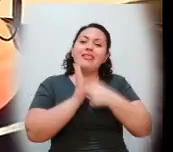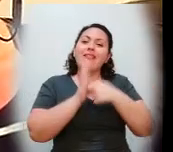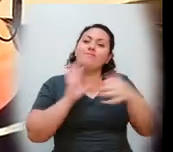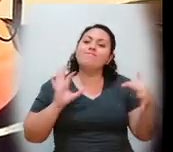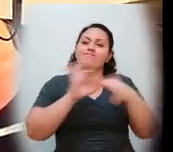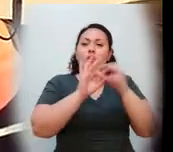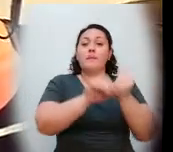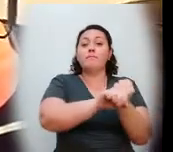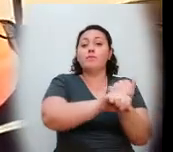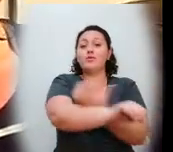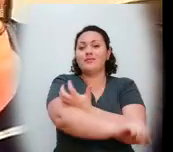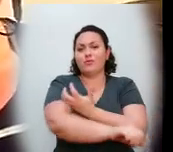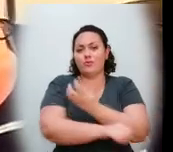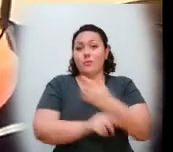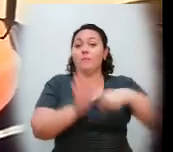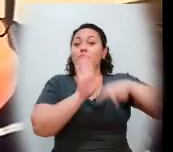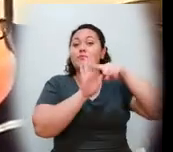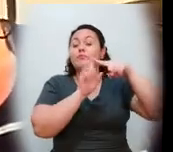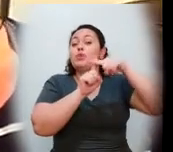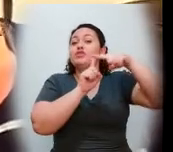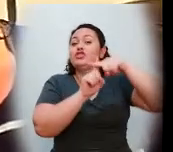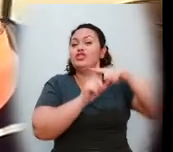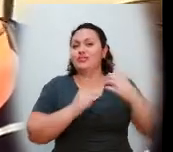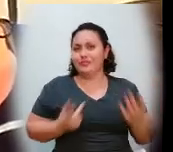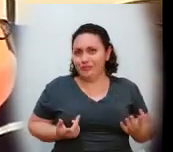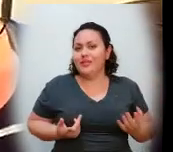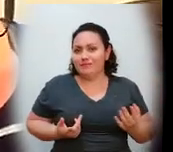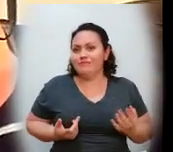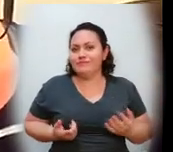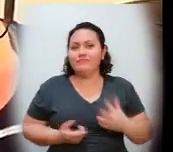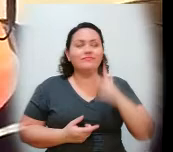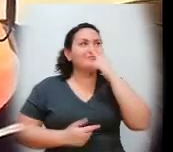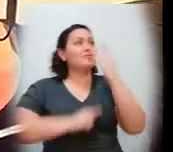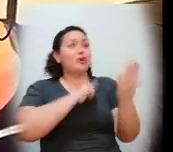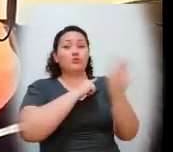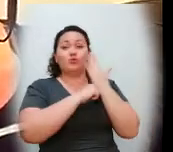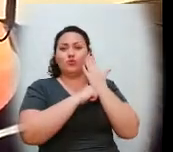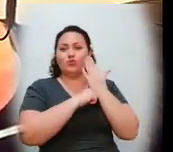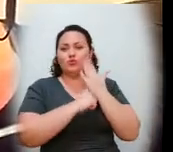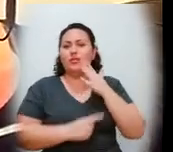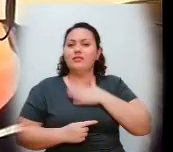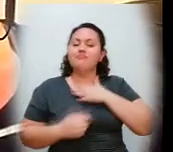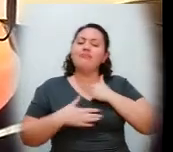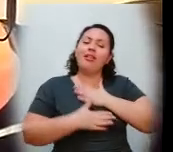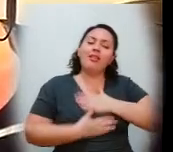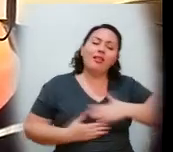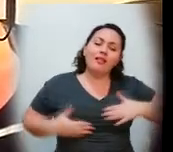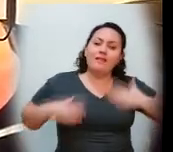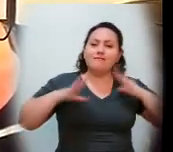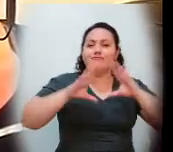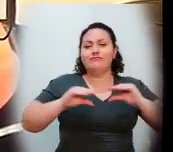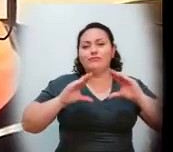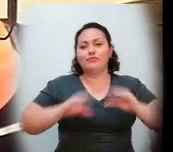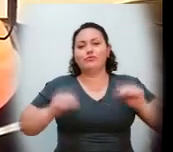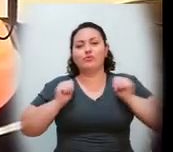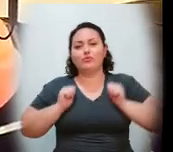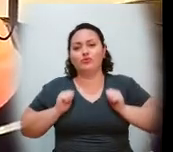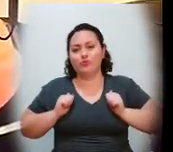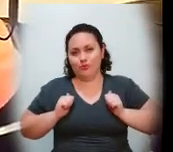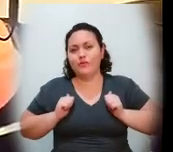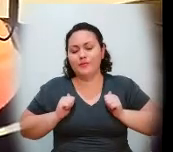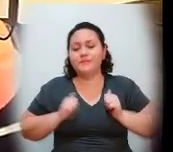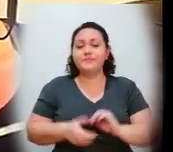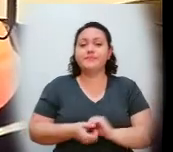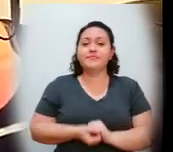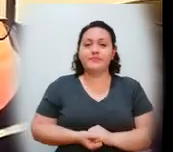emoções positivas naquele momento do sono. Tá? Exato. Para que me traga essa sensação de